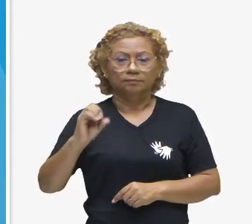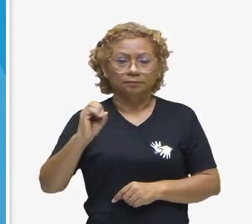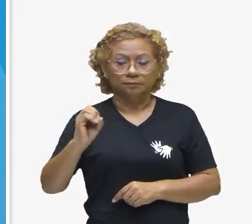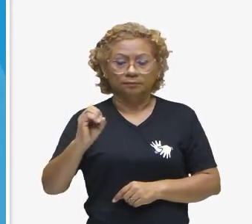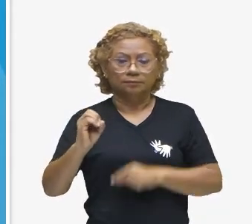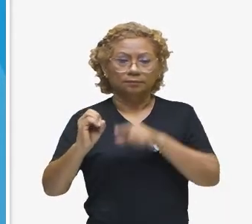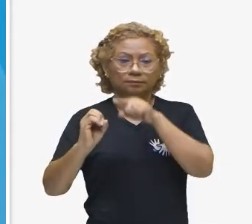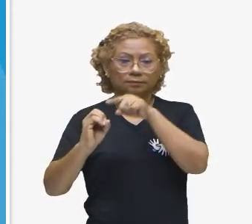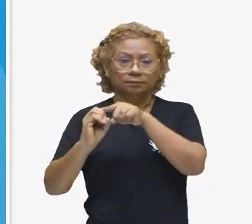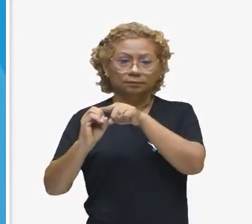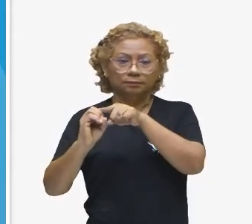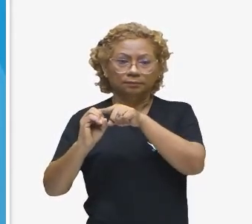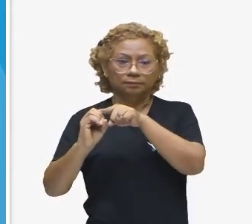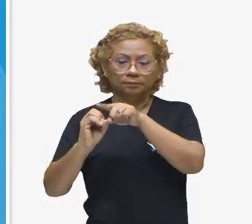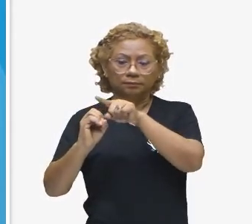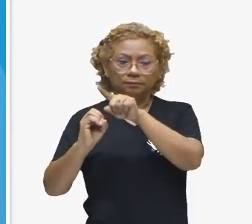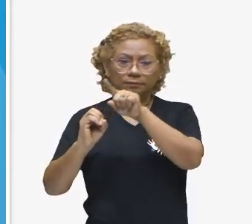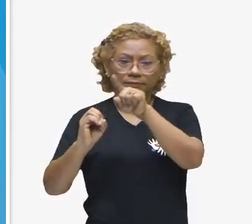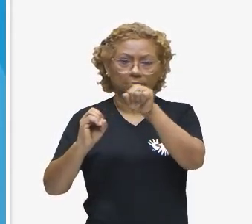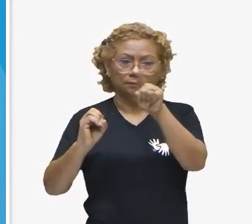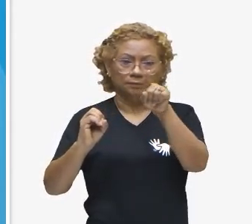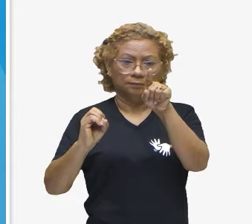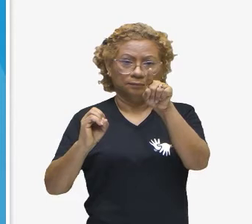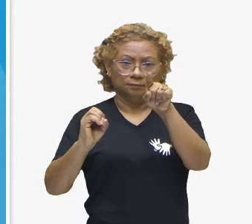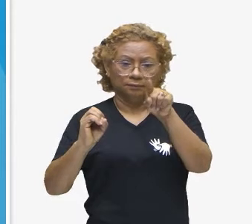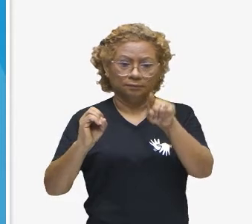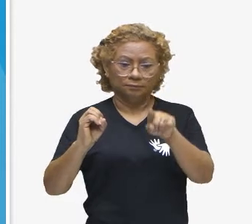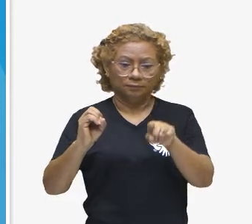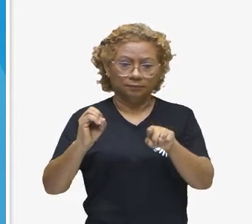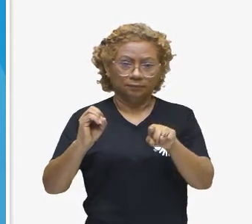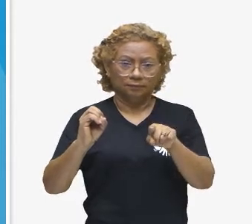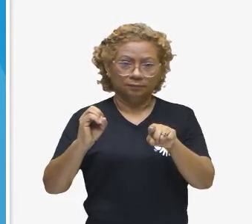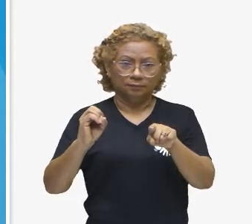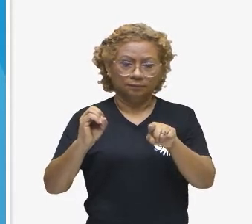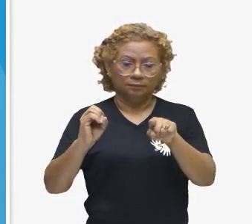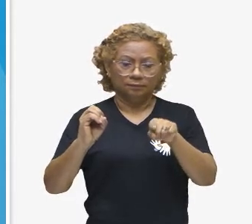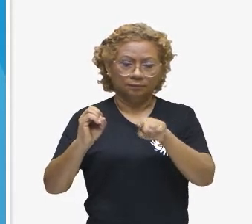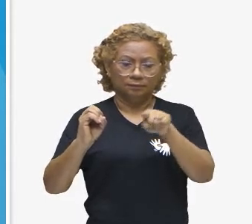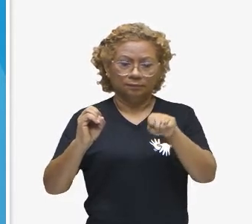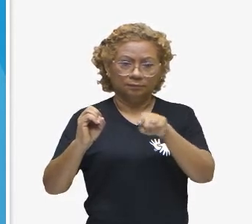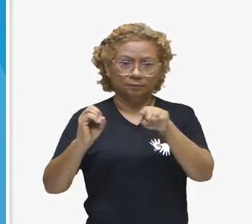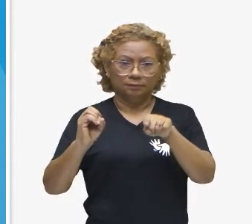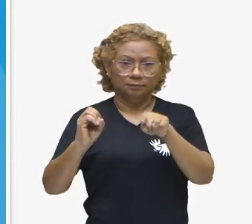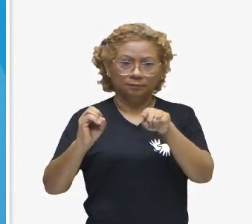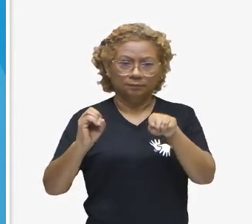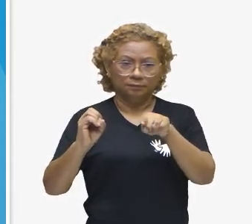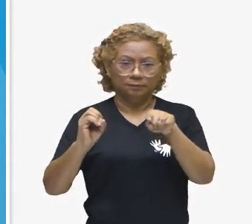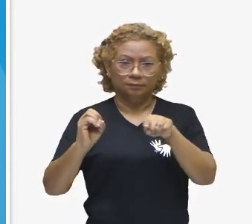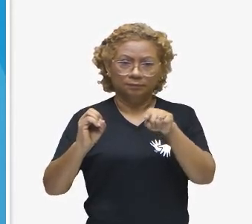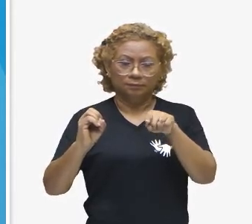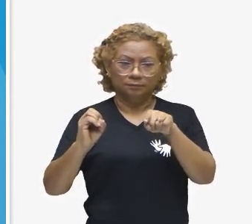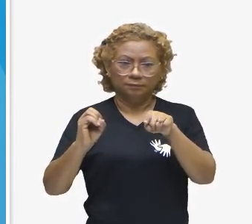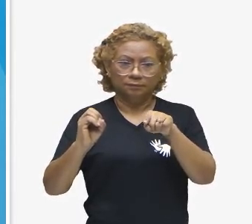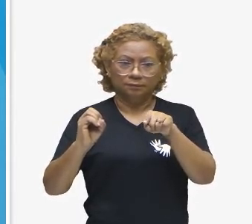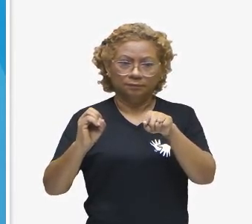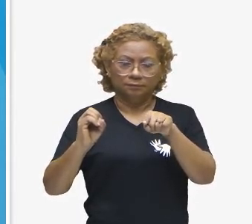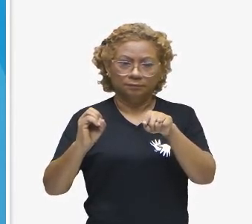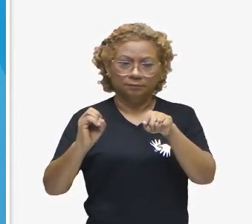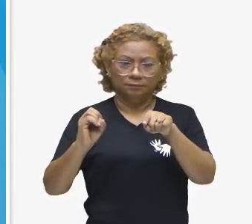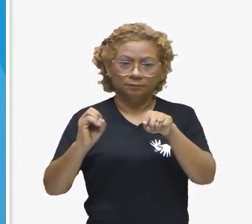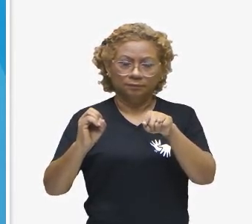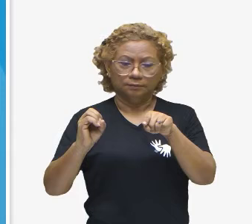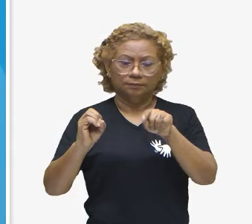quando o ângulo é π sobre 2, ele vem nessa direção aqui, ó, do 0 do eixo x. Por